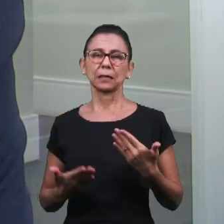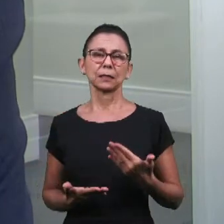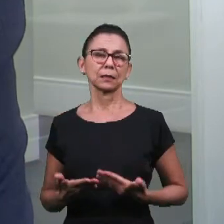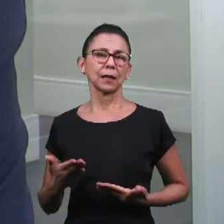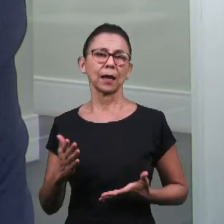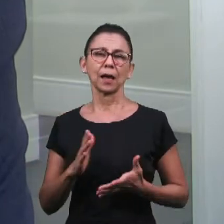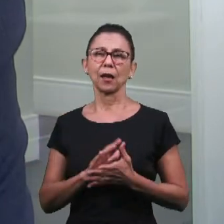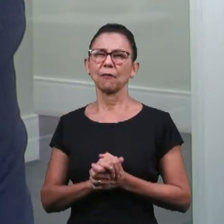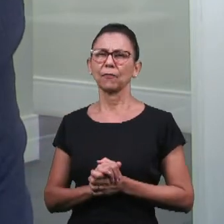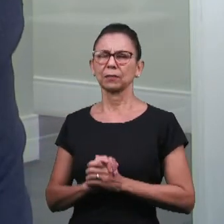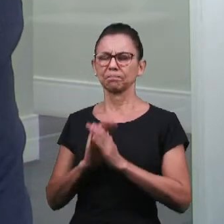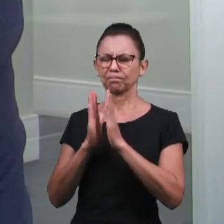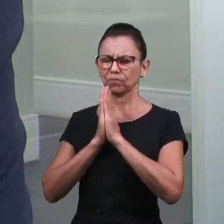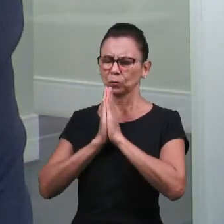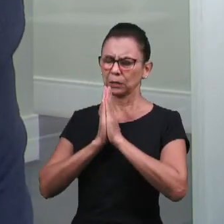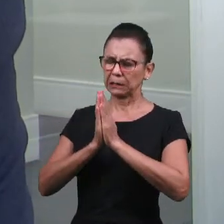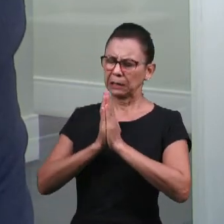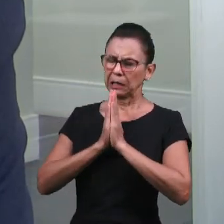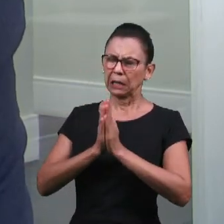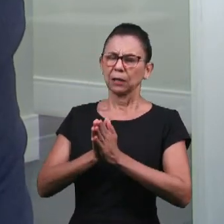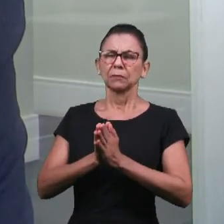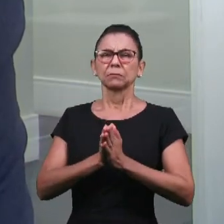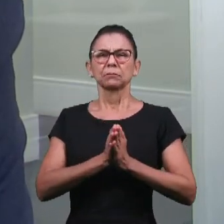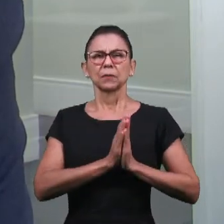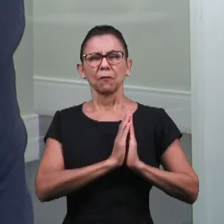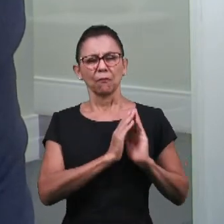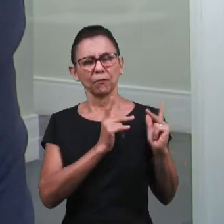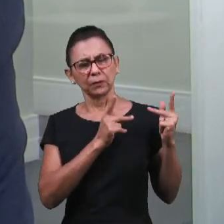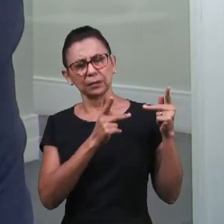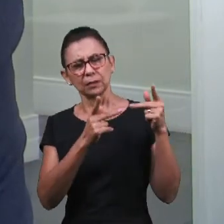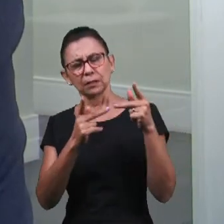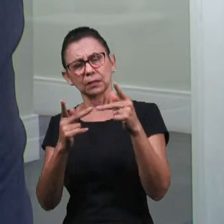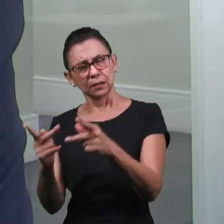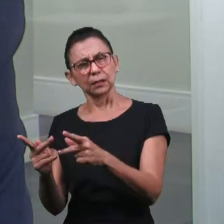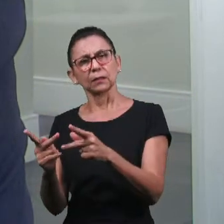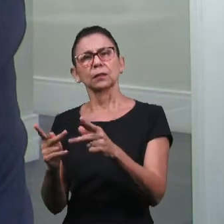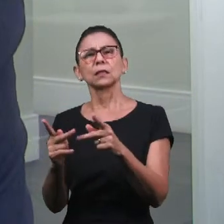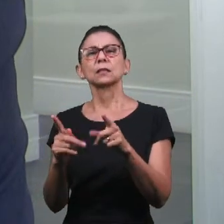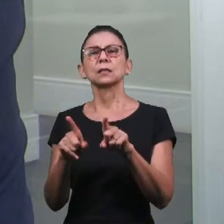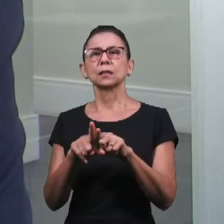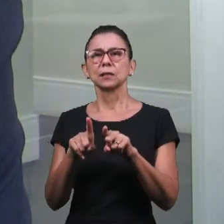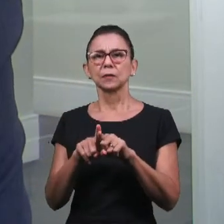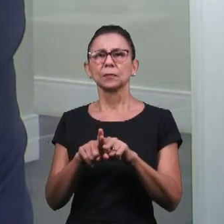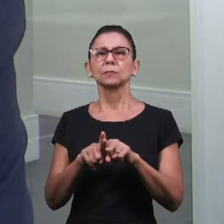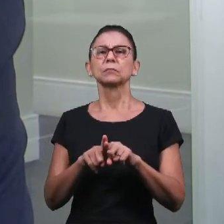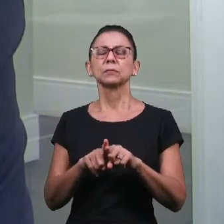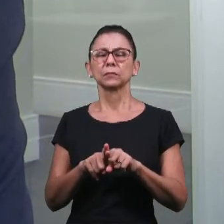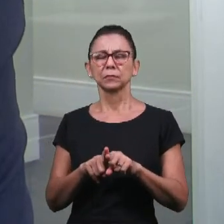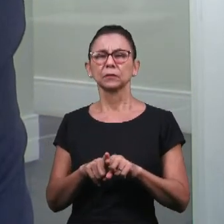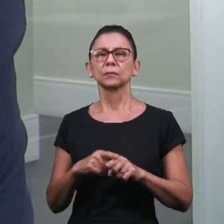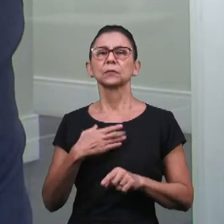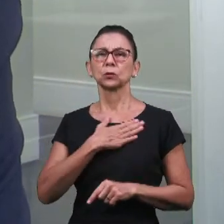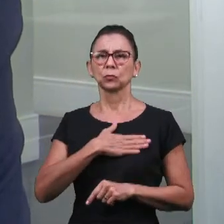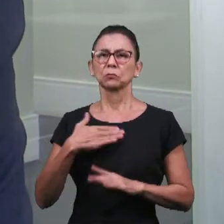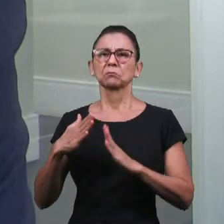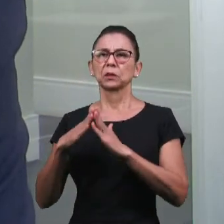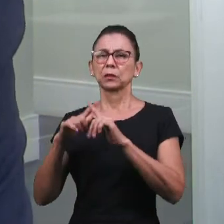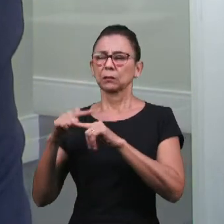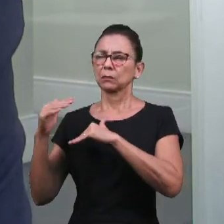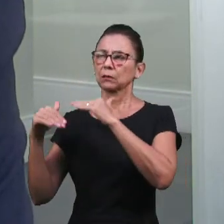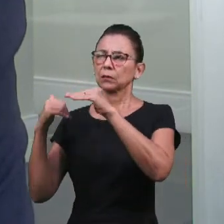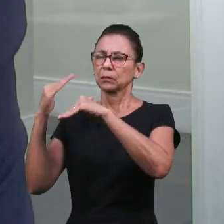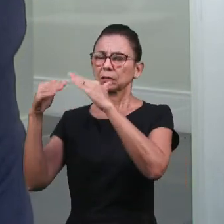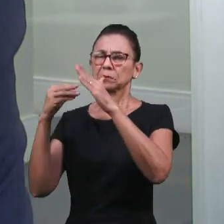de oração, né? As visitas. Então eu sempre cresci muito ali com aquela igreja, foi a minha